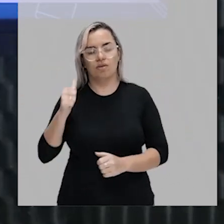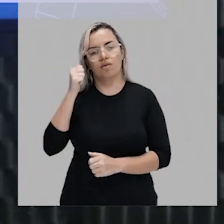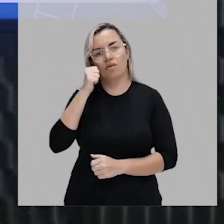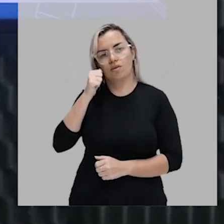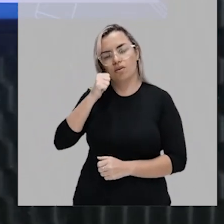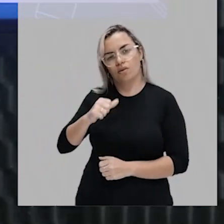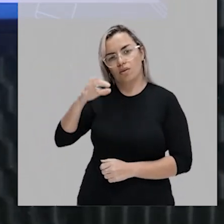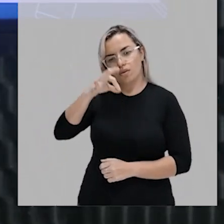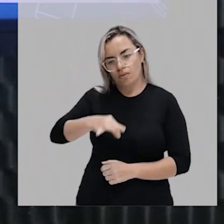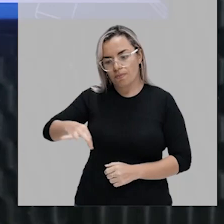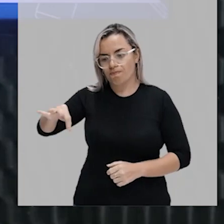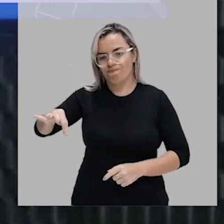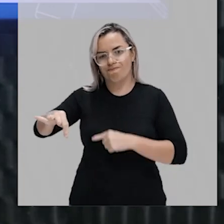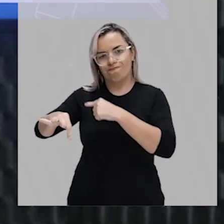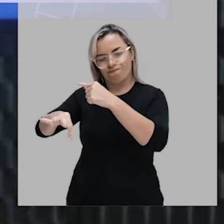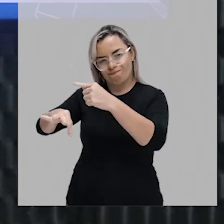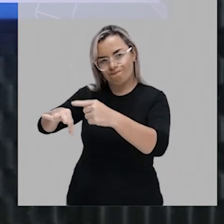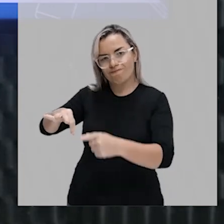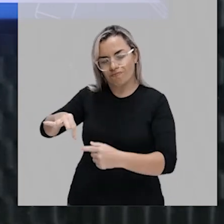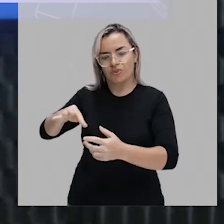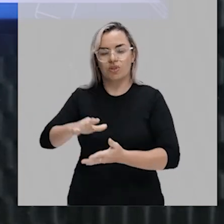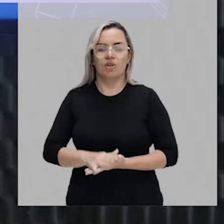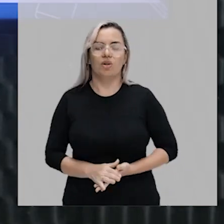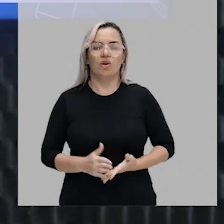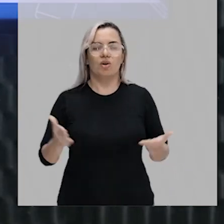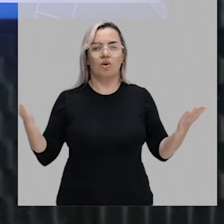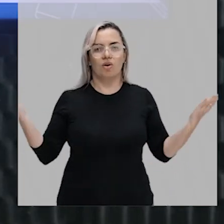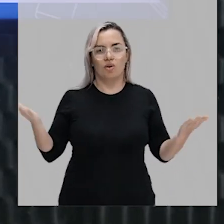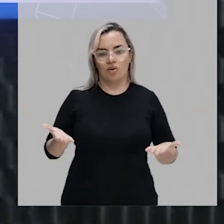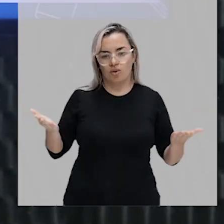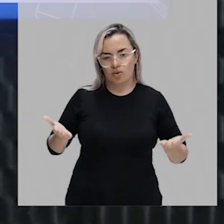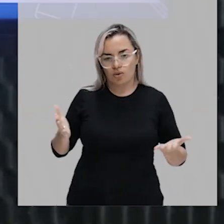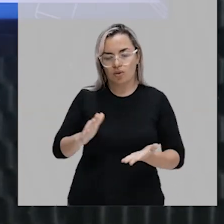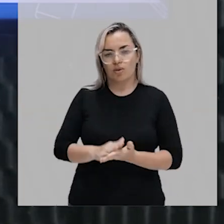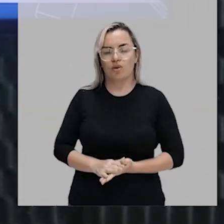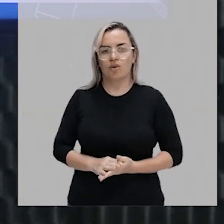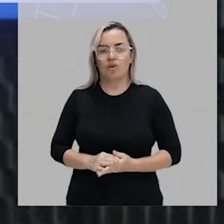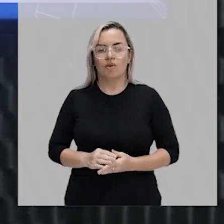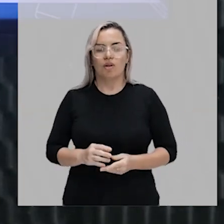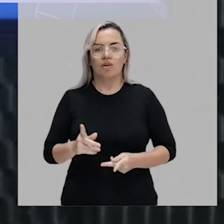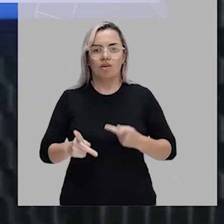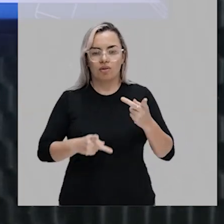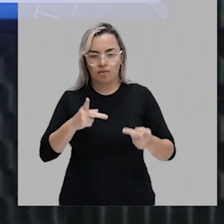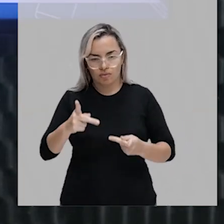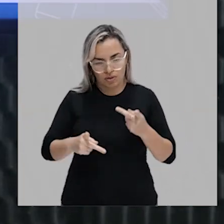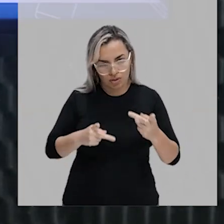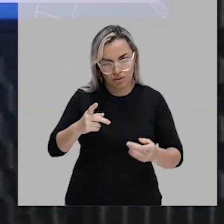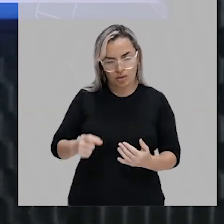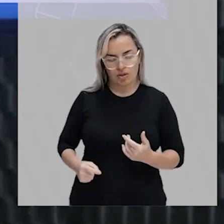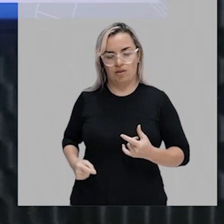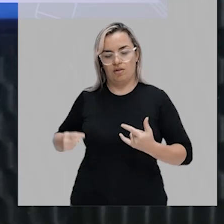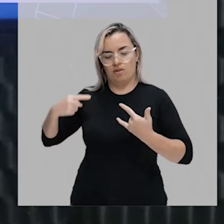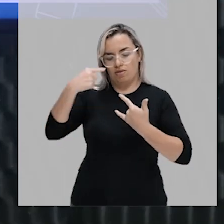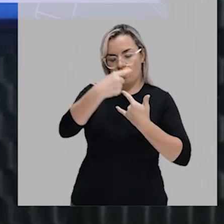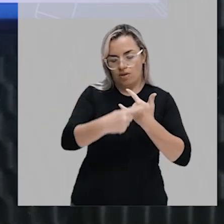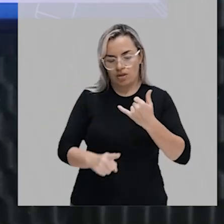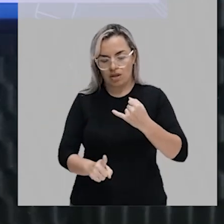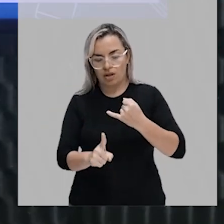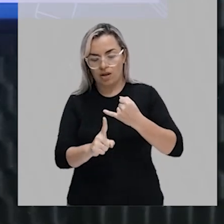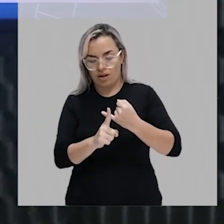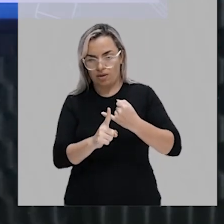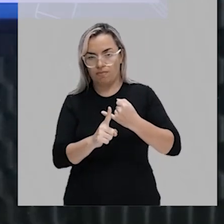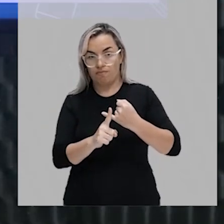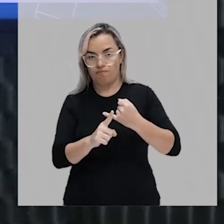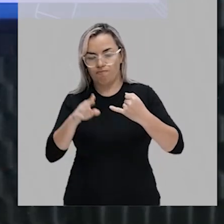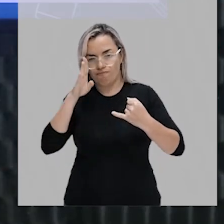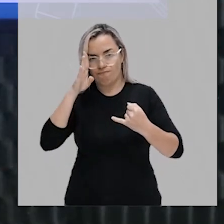ok? E a gente vai falar um pouco sobre esse tópico de reprodução humana, por que a gente precisa estudar reprodução humana, tá?